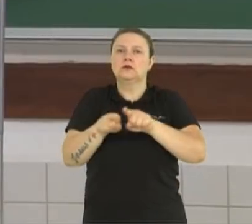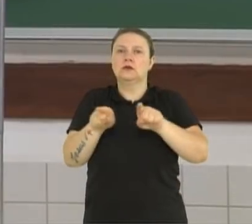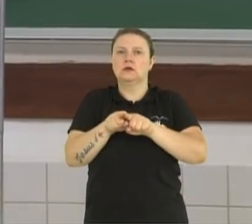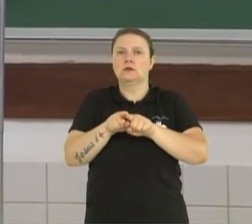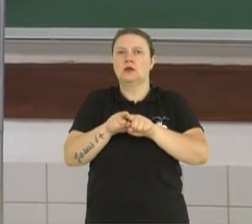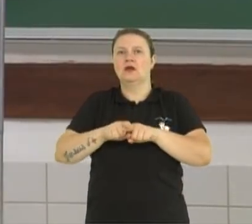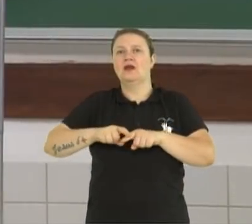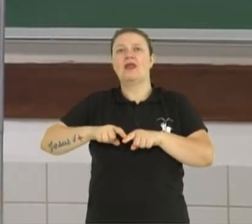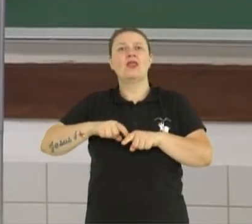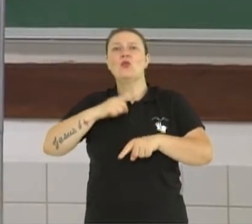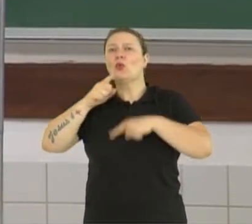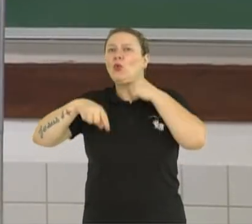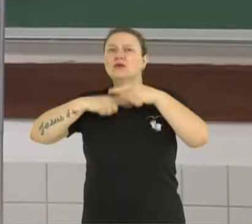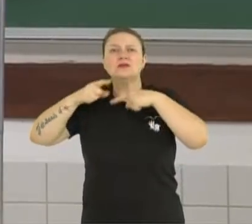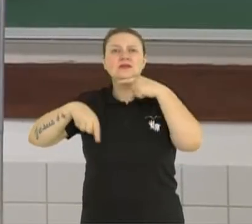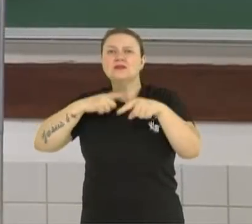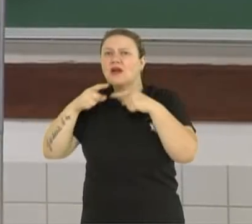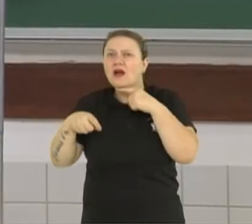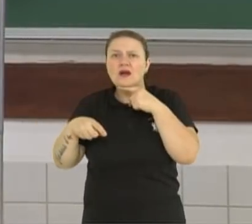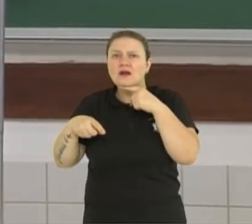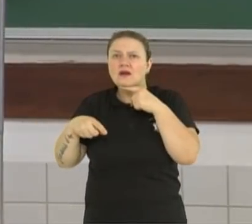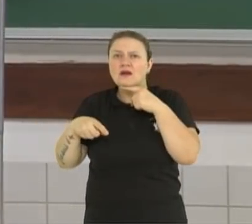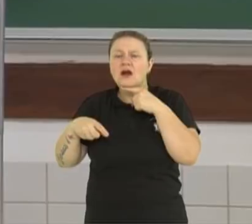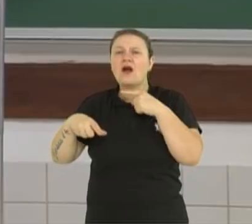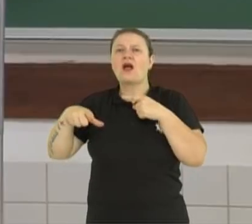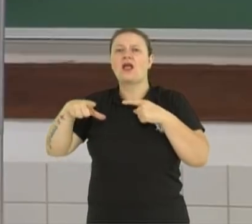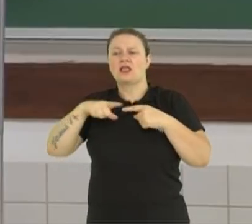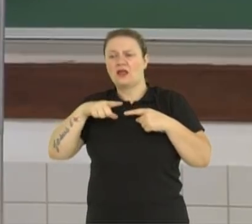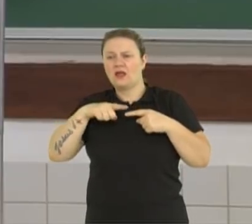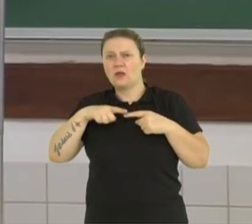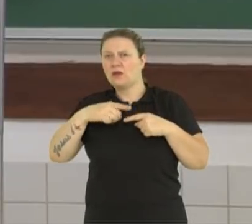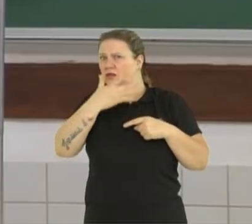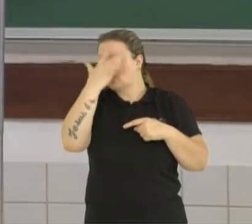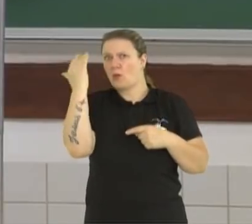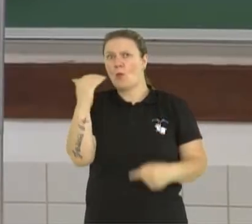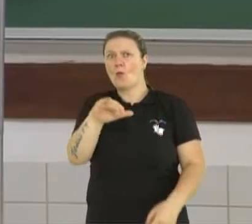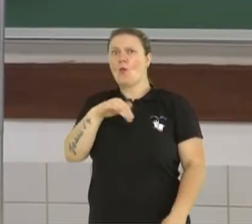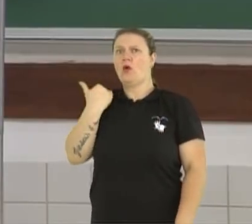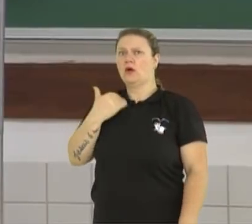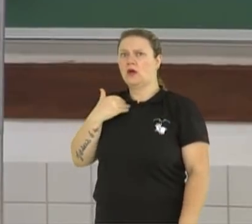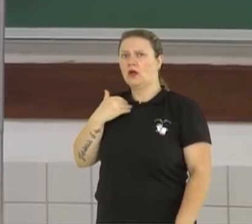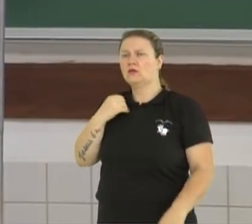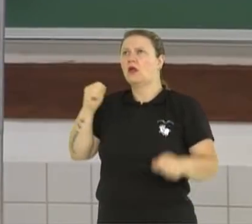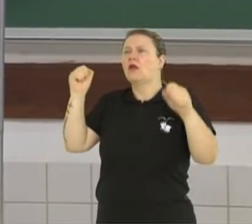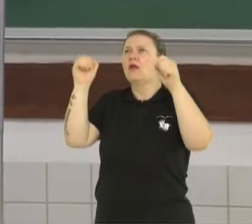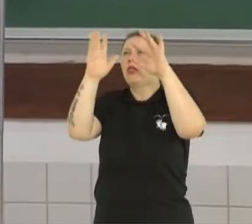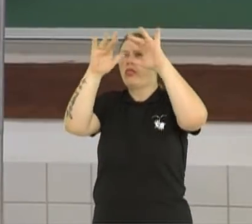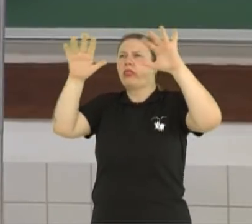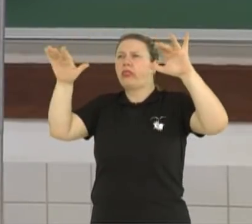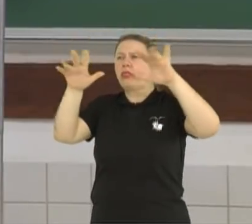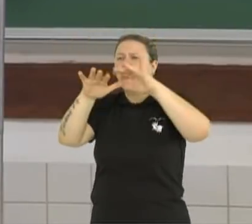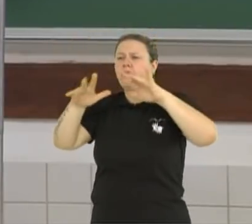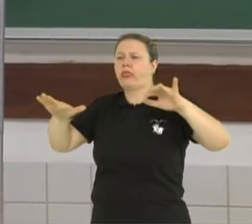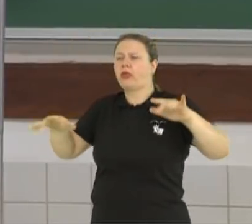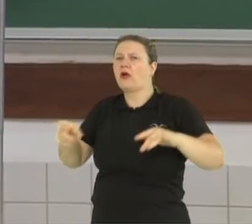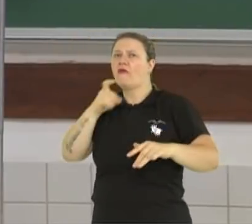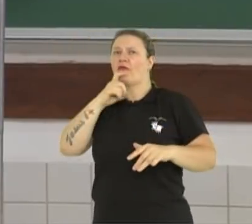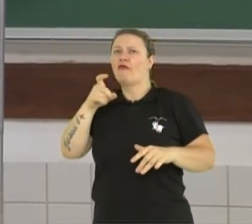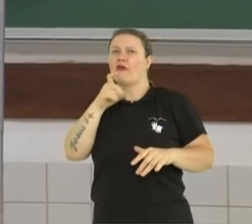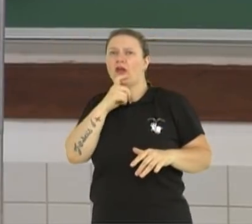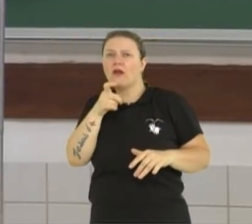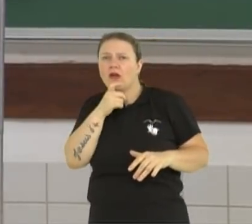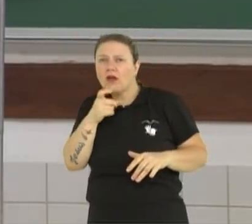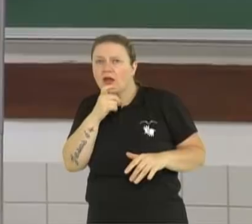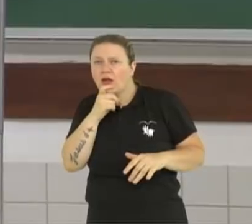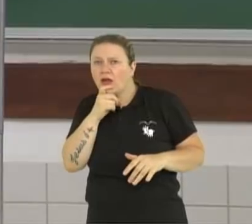lá? Fica, tem mais de 300 corpos que são lá, soterrados, às vezes a neve já está por cima. E para você retirar um corpo desse de lá, custa mais